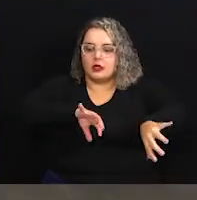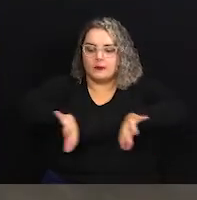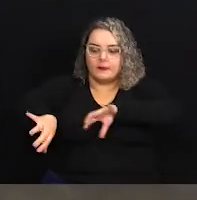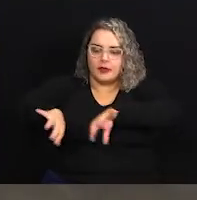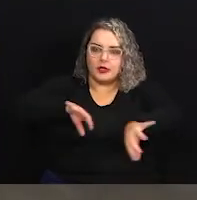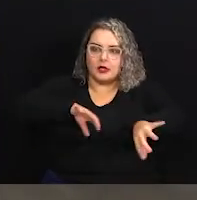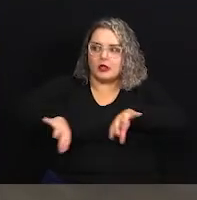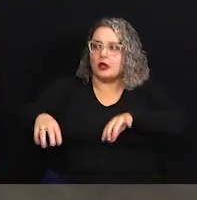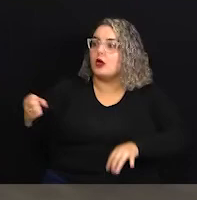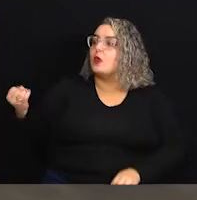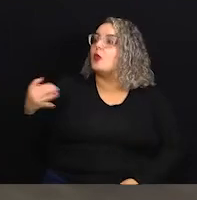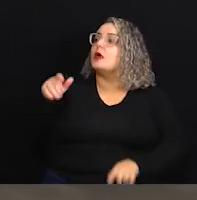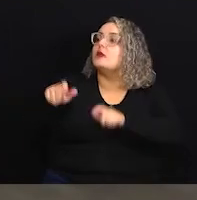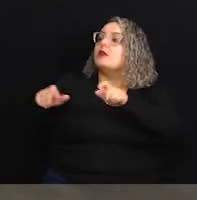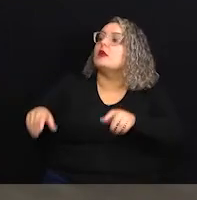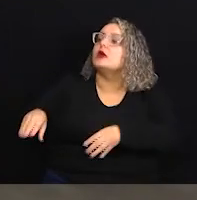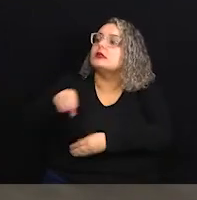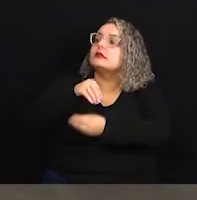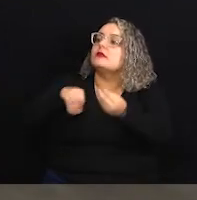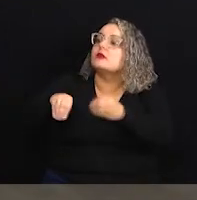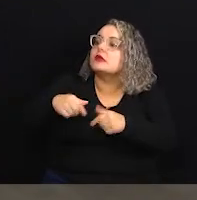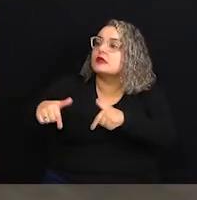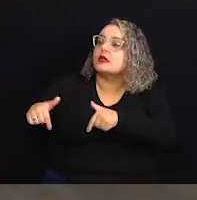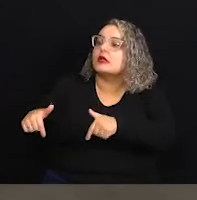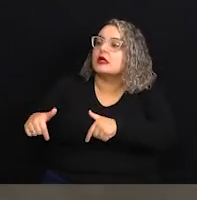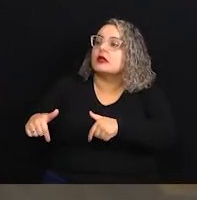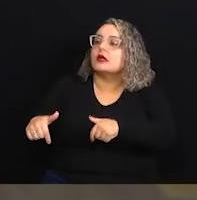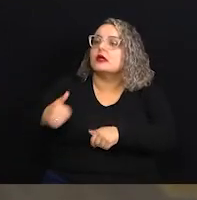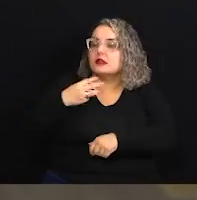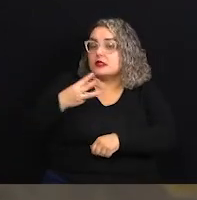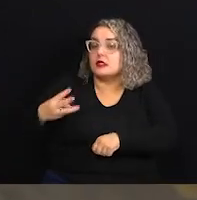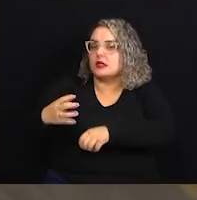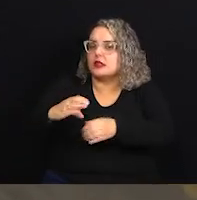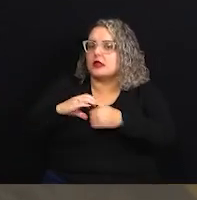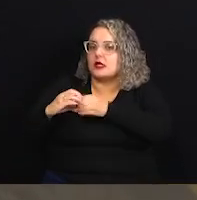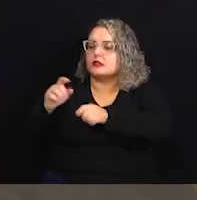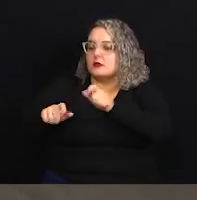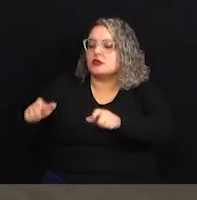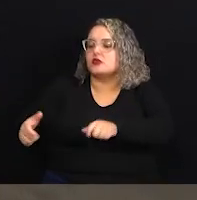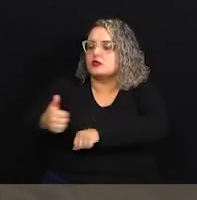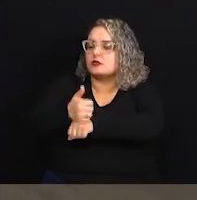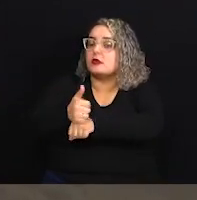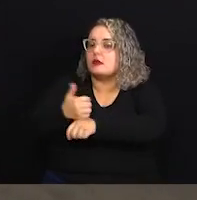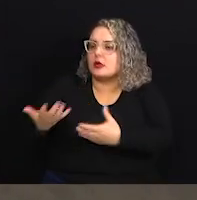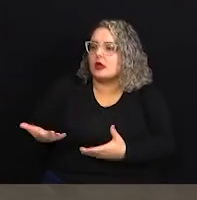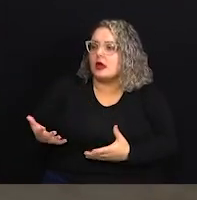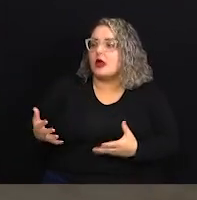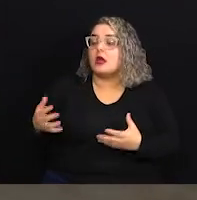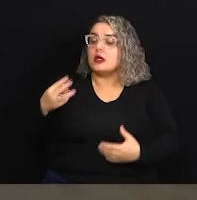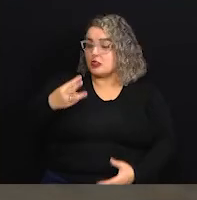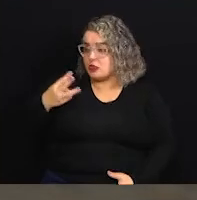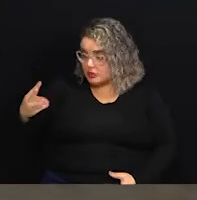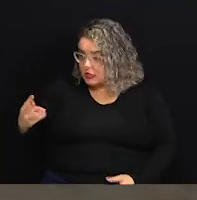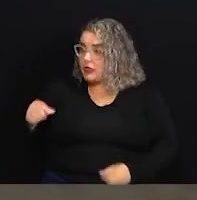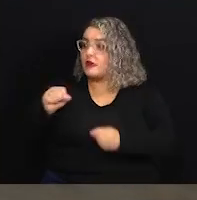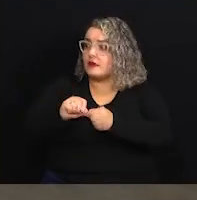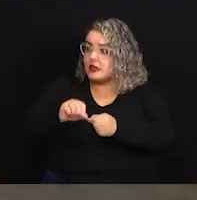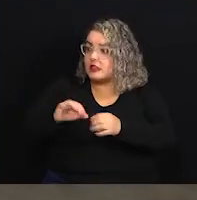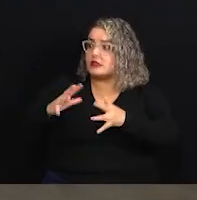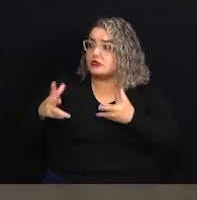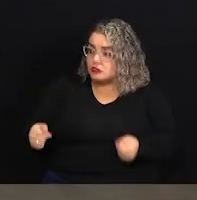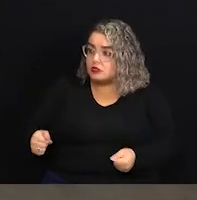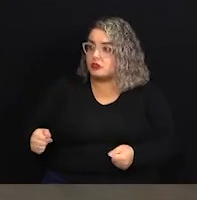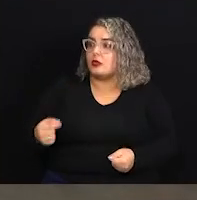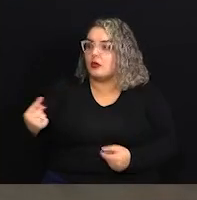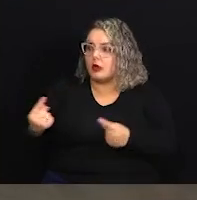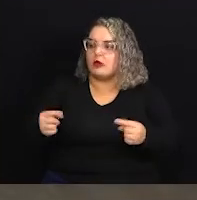por um. Quantas pessoas estão envolvidas nesse trabalho? Aqui são 33 pessoas. E todas as 33 fazem tudo ou